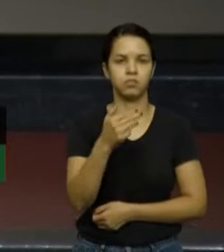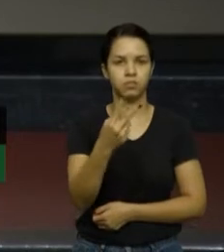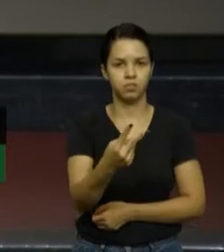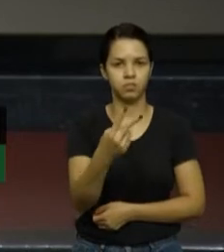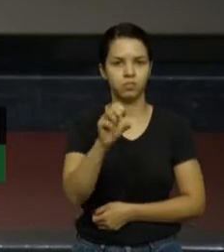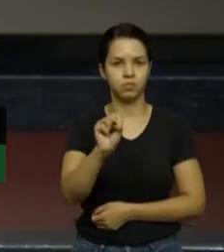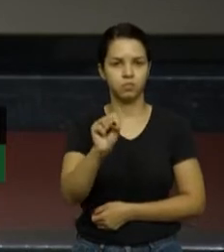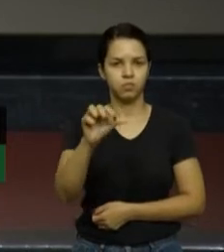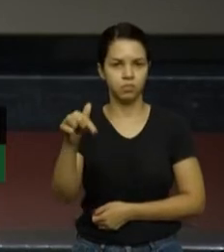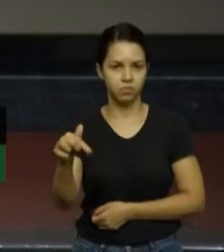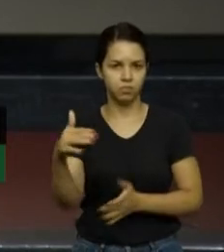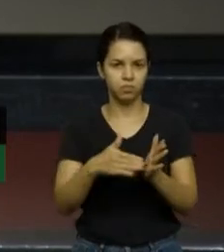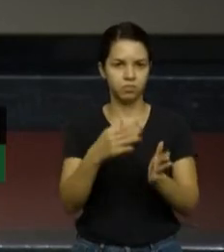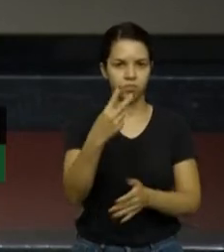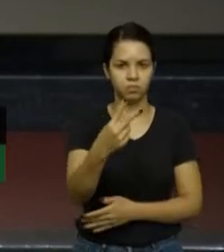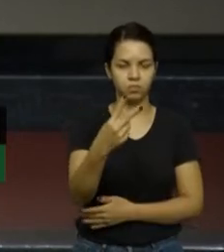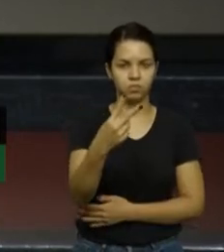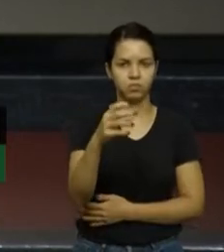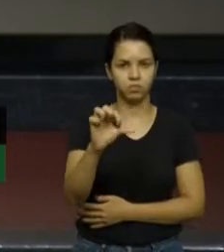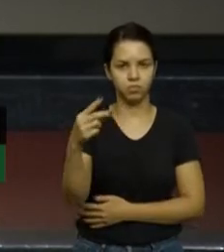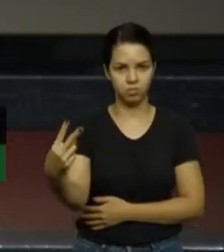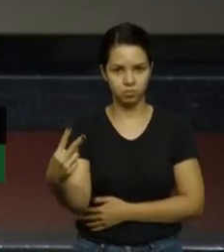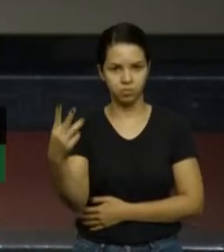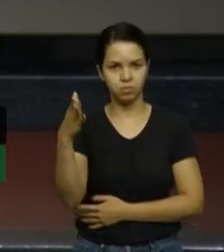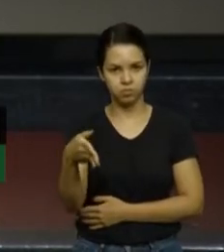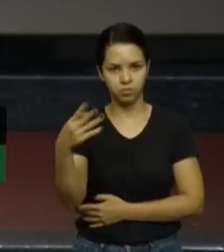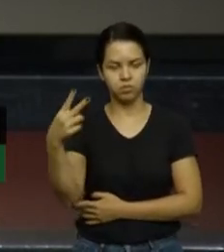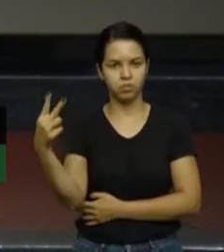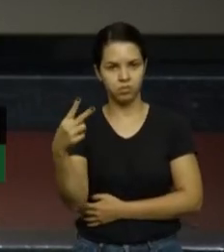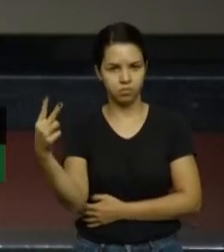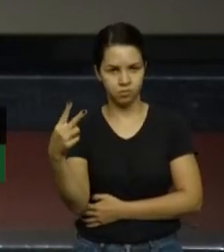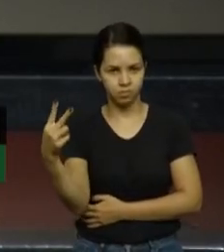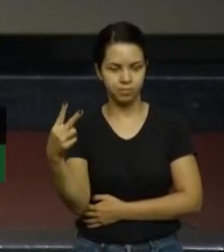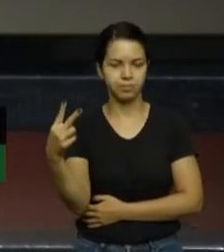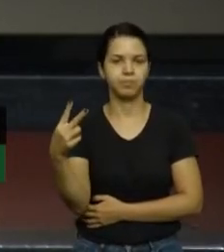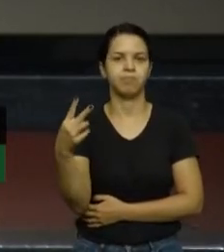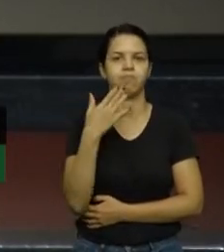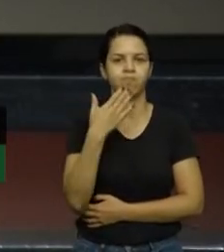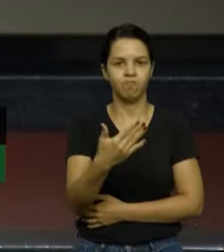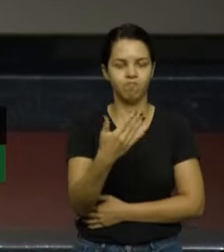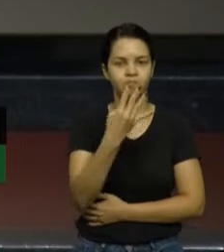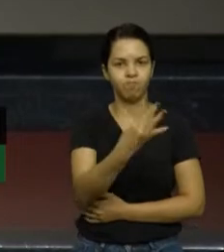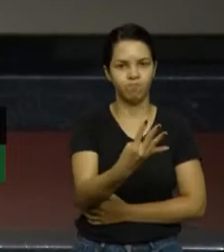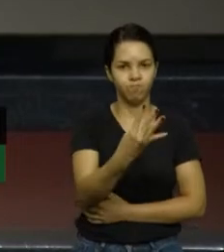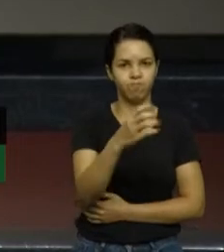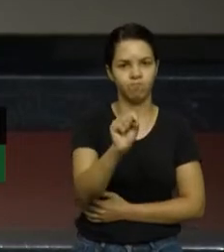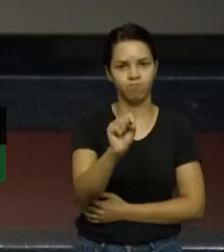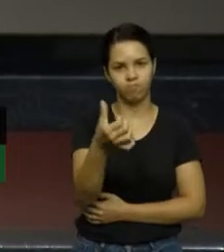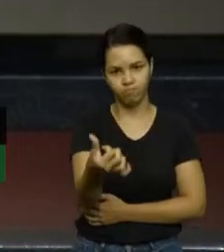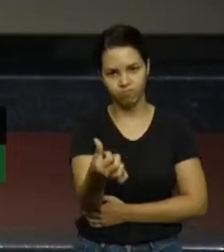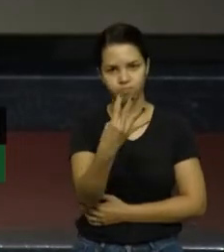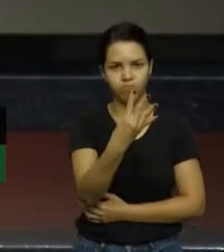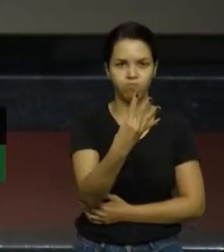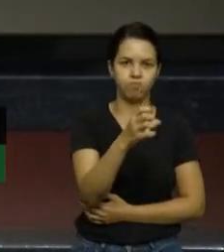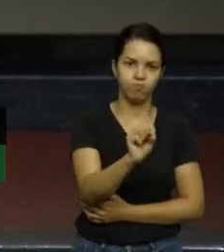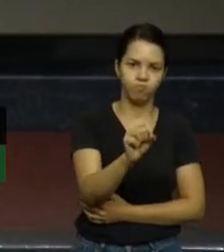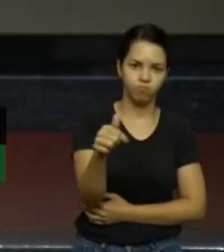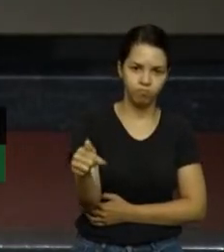287 a 292/22, e os requerimentos 486,